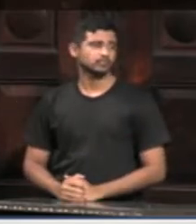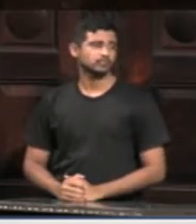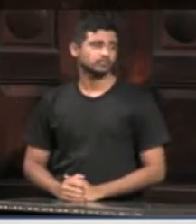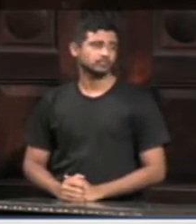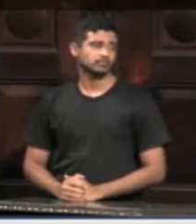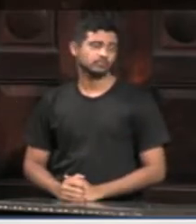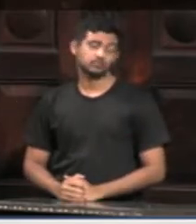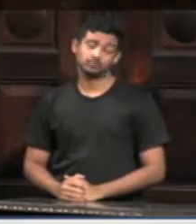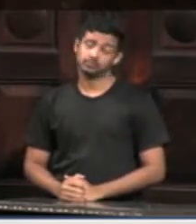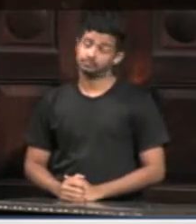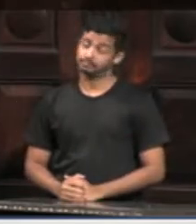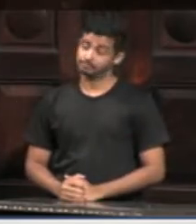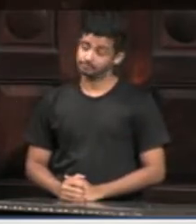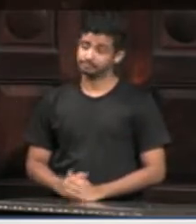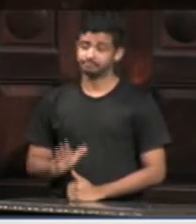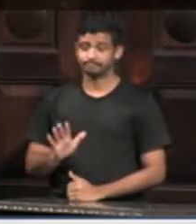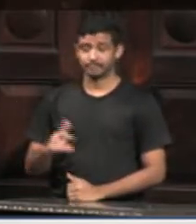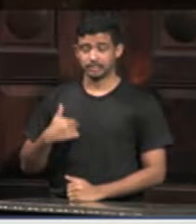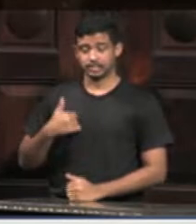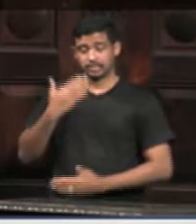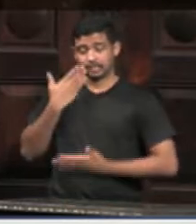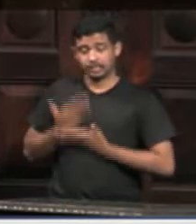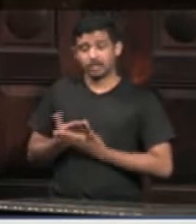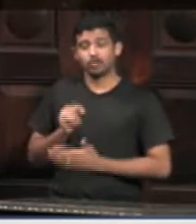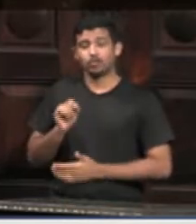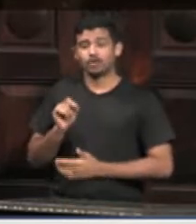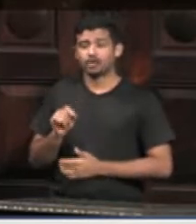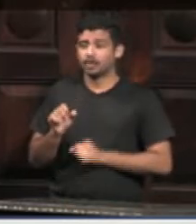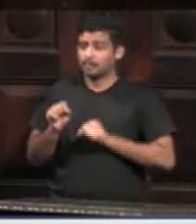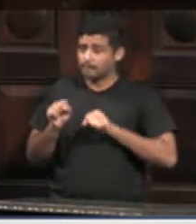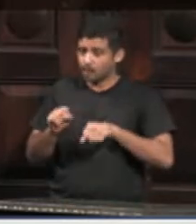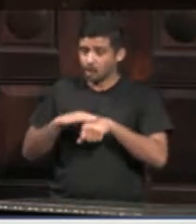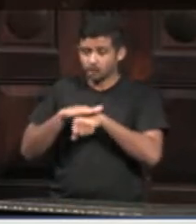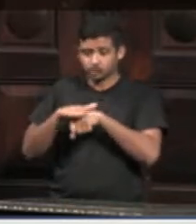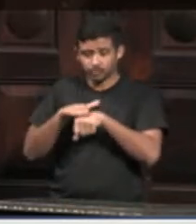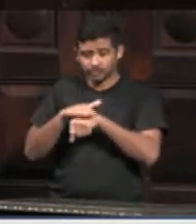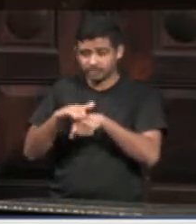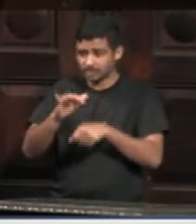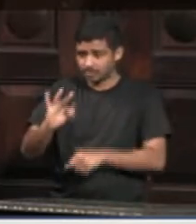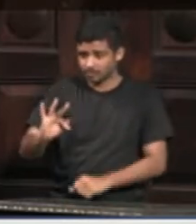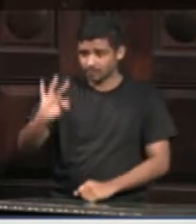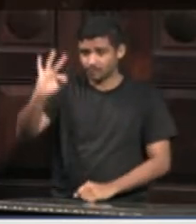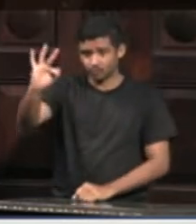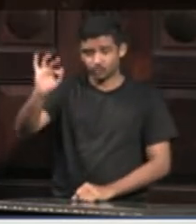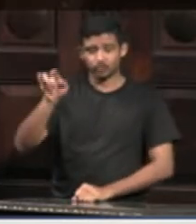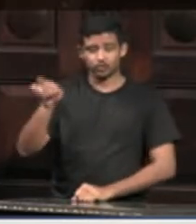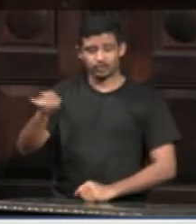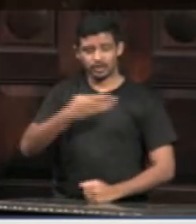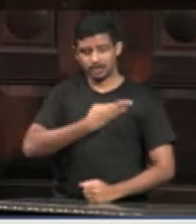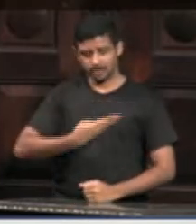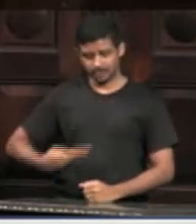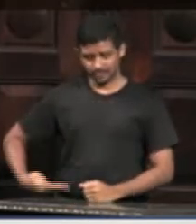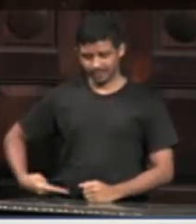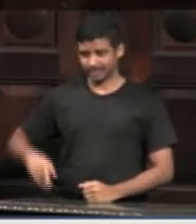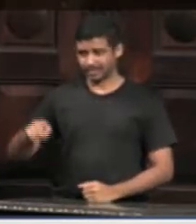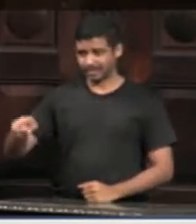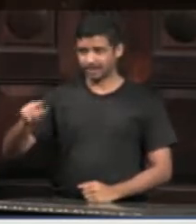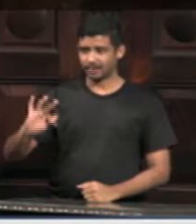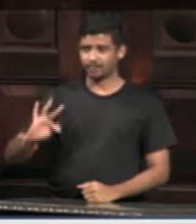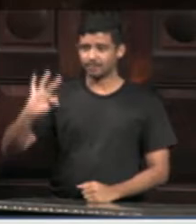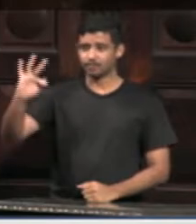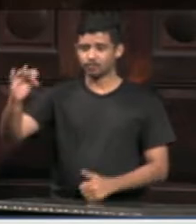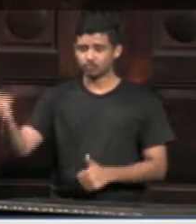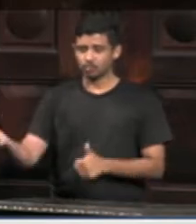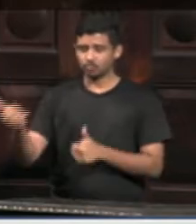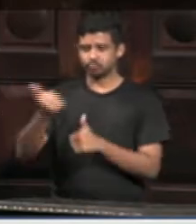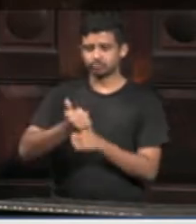acredito eu, que tenha que conversar com o futuro governador, que vai assumir no dia 1º